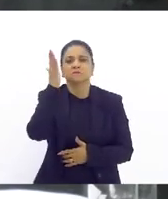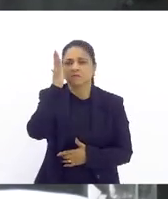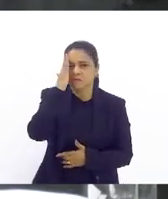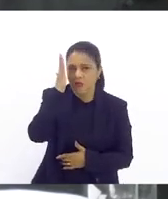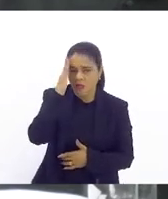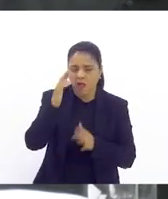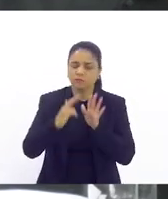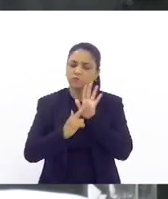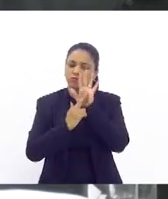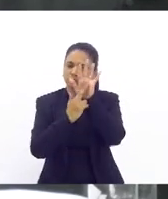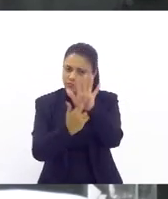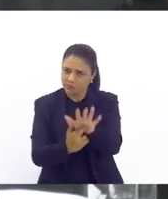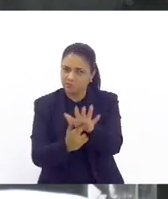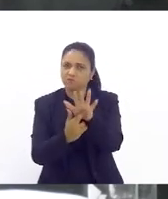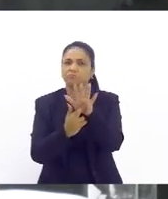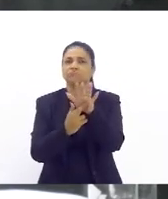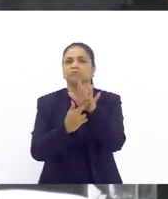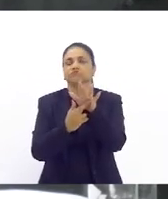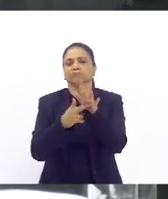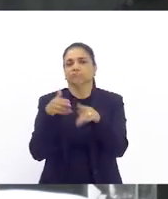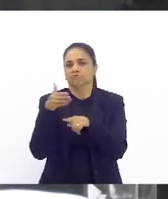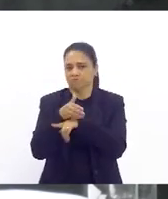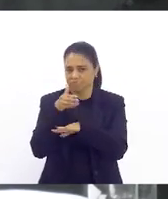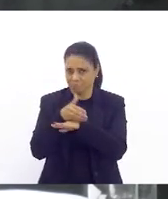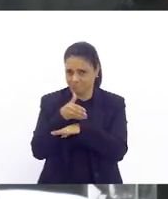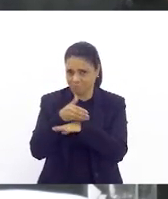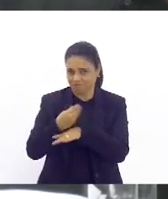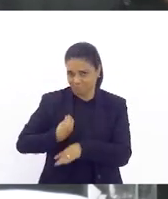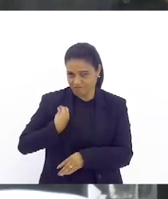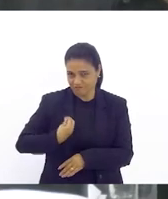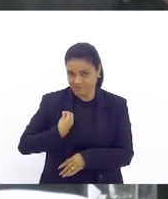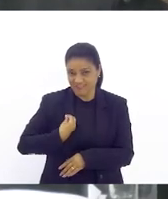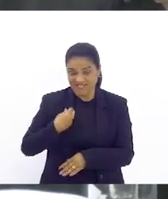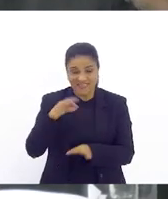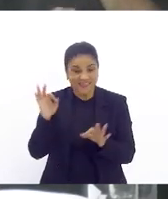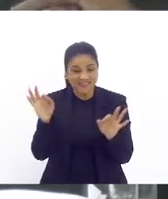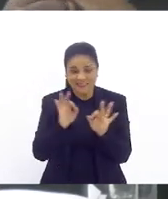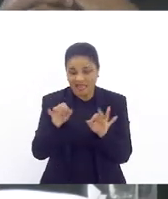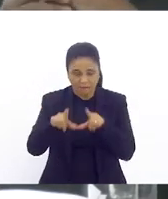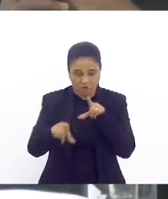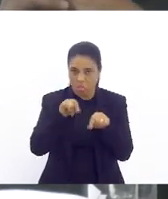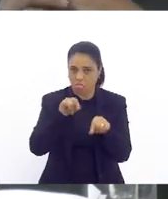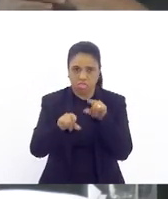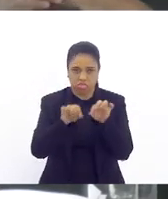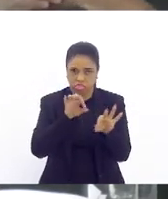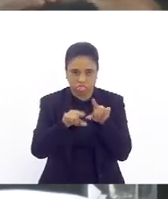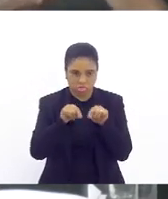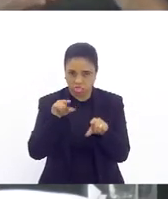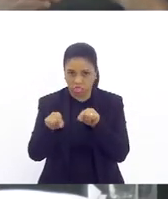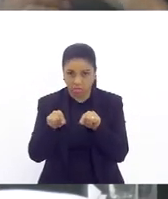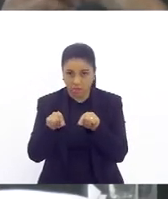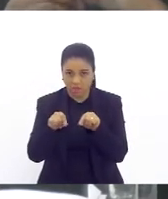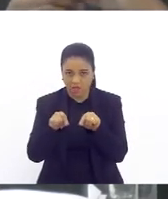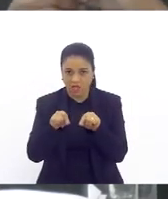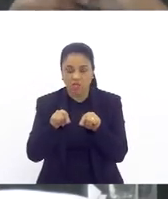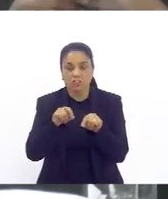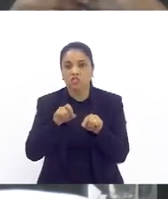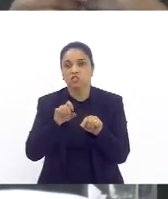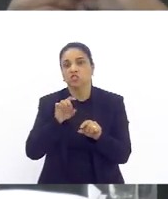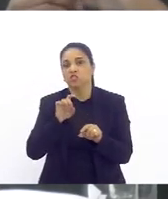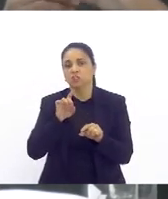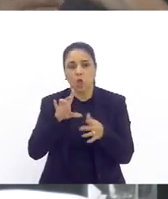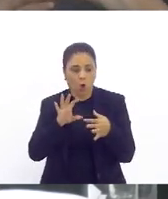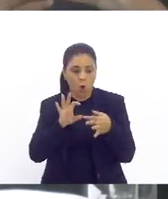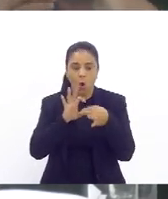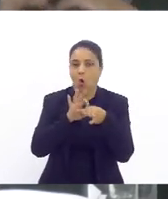as representações e que nada foi selecionado a partir de uma determinada